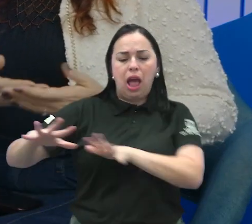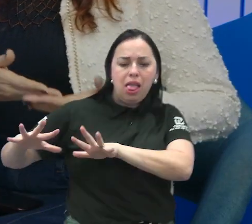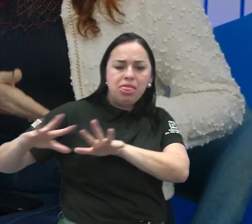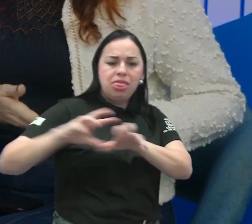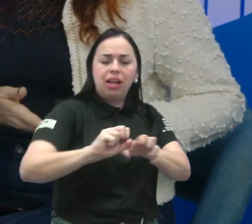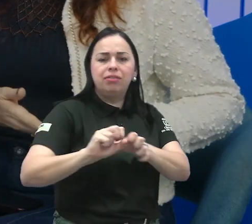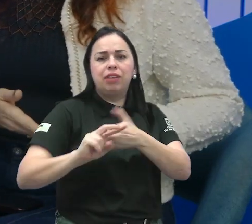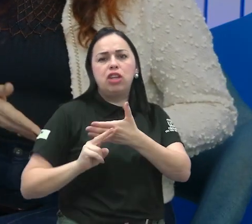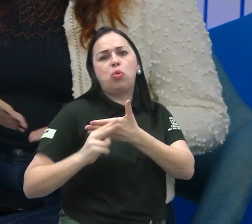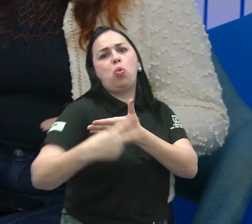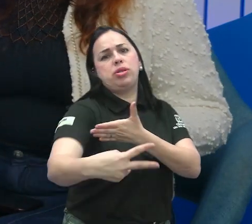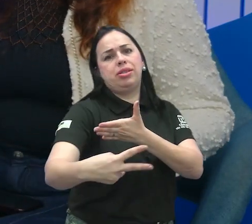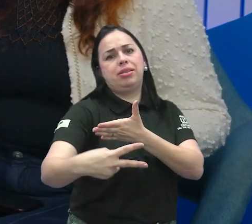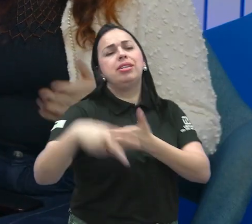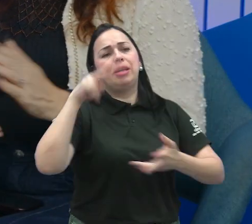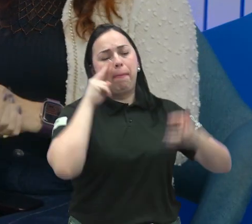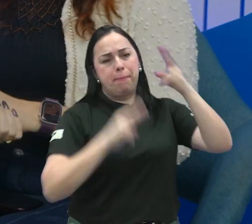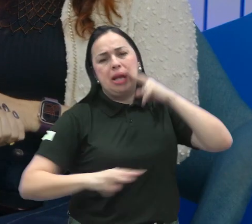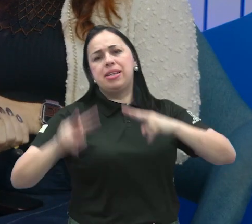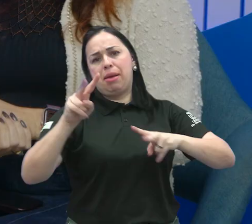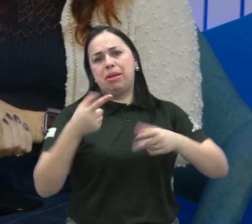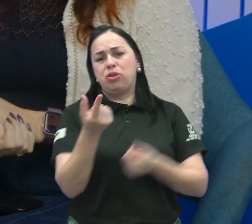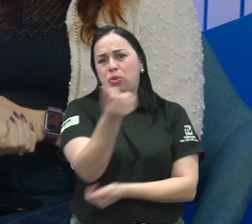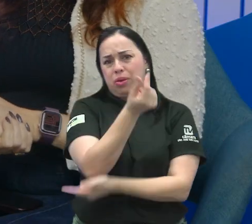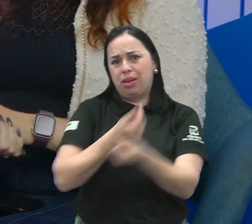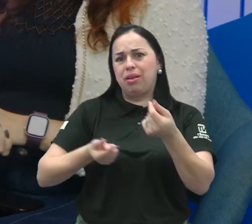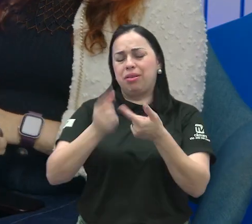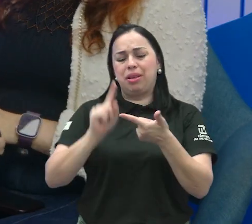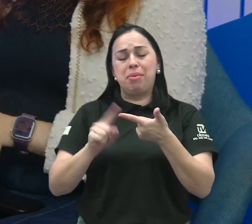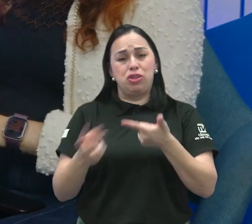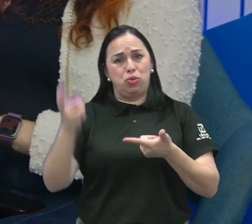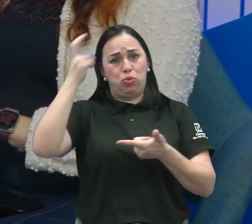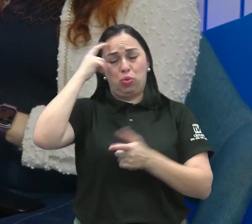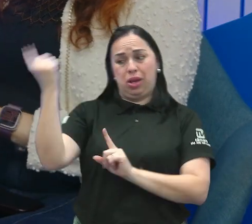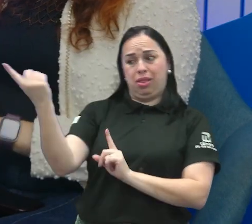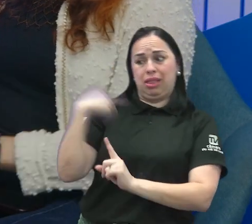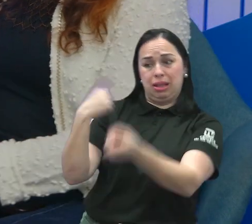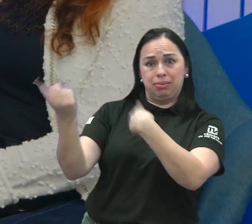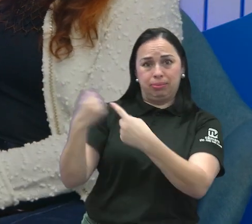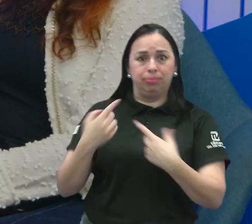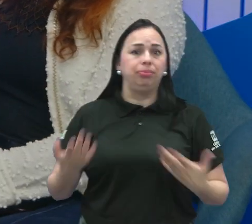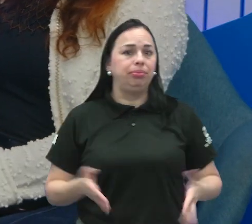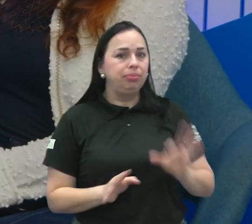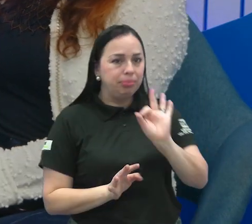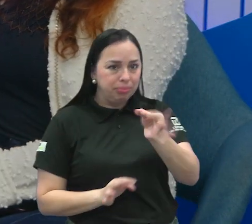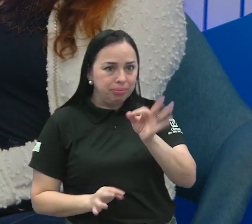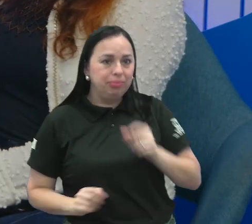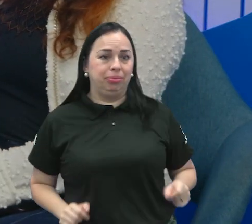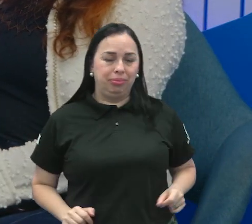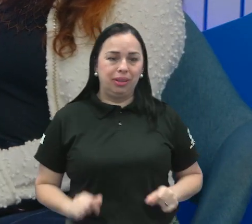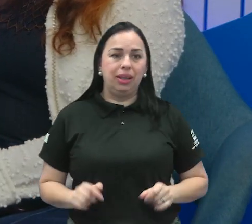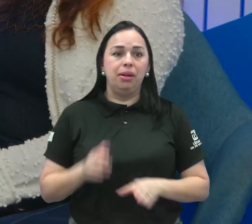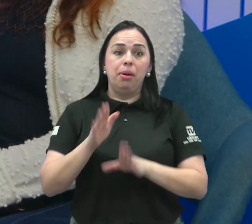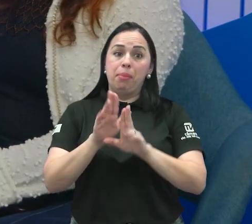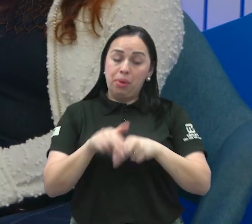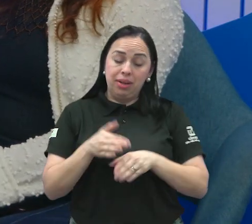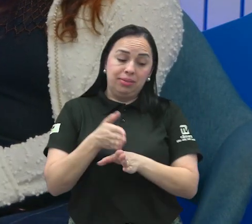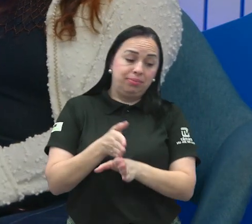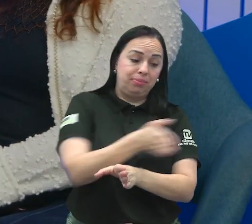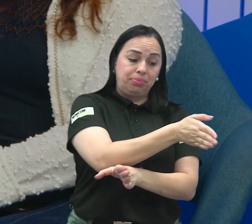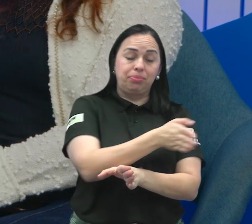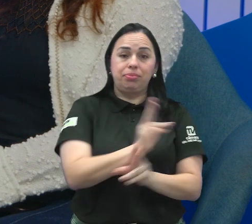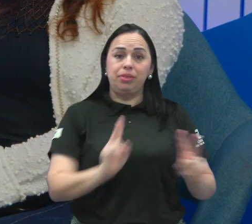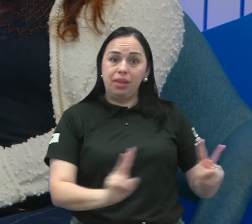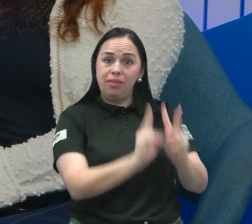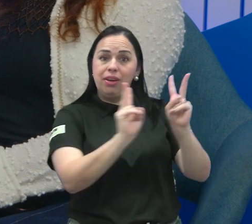do colonialismo são visíveis em termos econômicos e culturais. Paulo. Exatamente, Érica. O pensamento